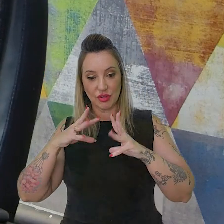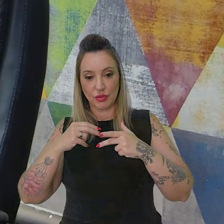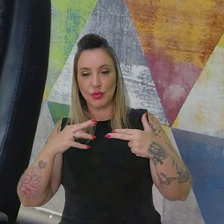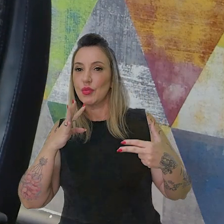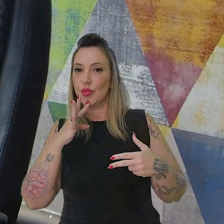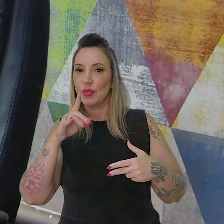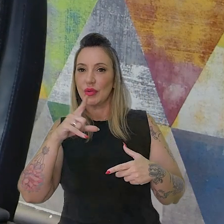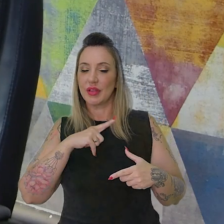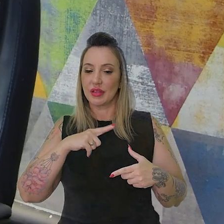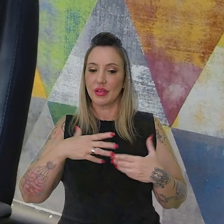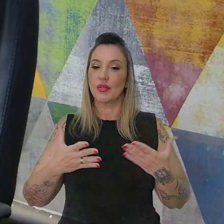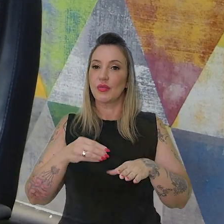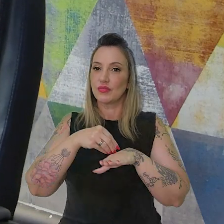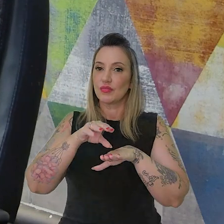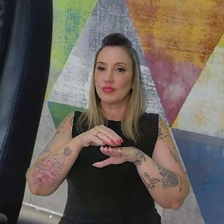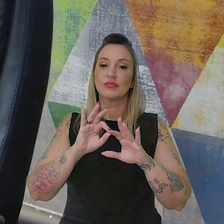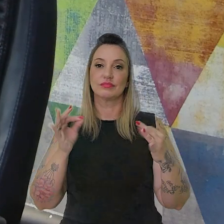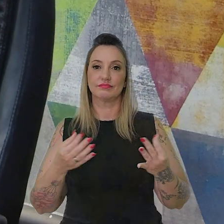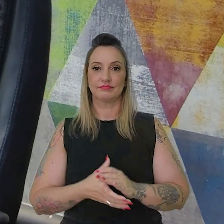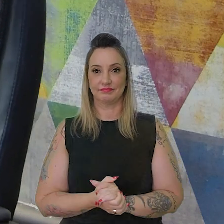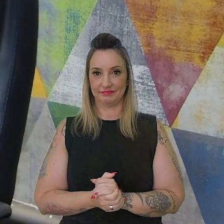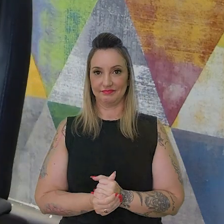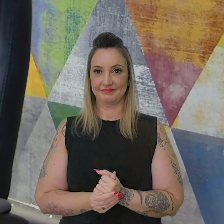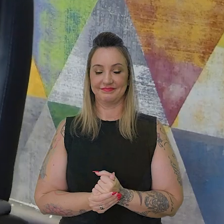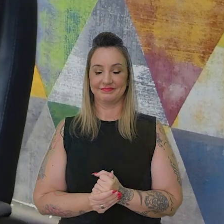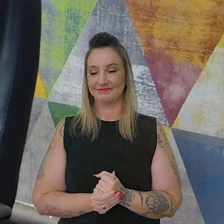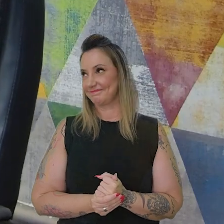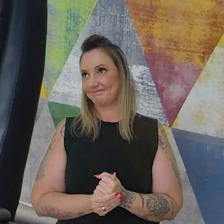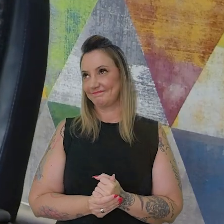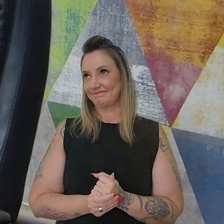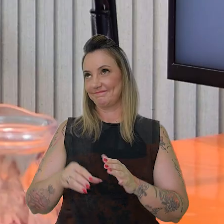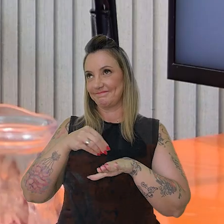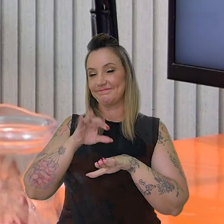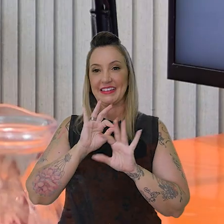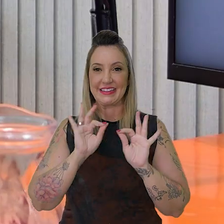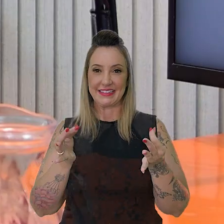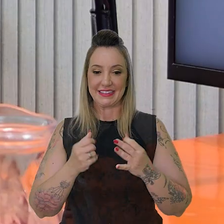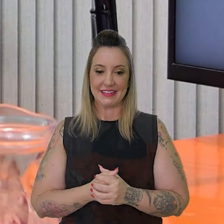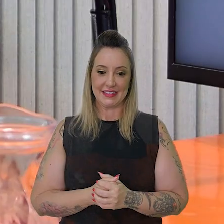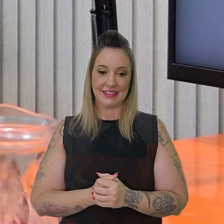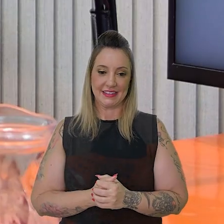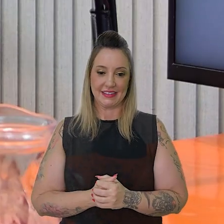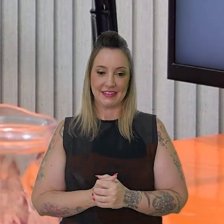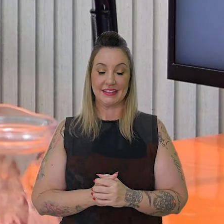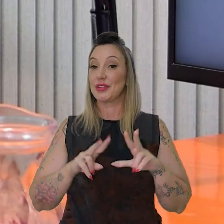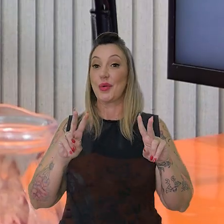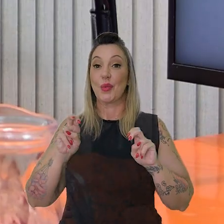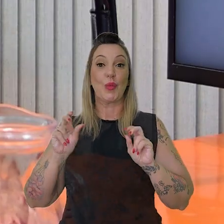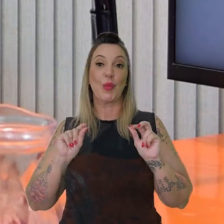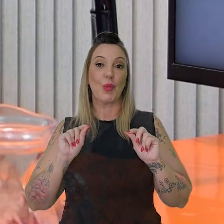dá de todo esse conhecimento que você tem qual uma dica simples assim que você dá pro pessoal uma dica simples sobre